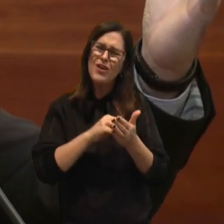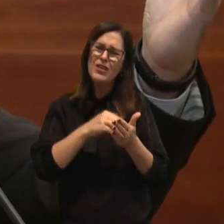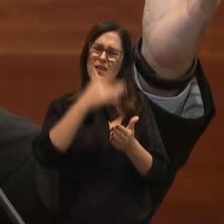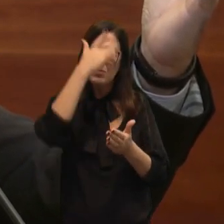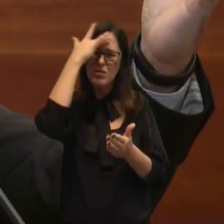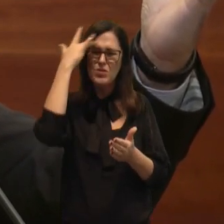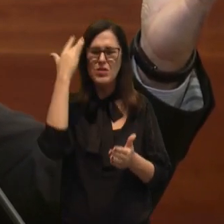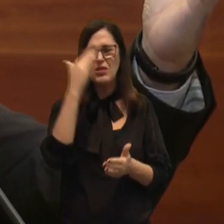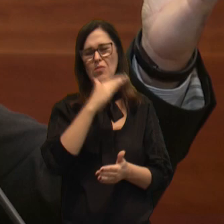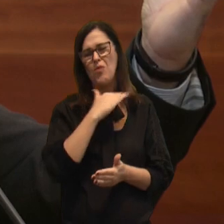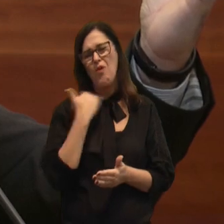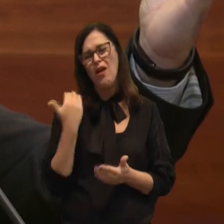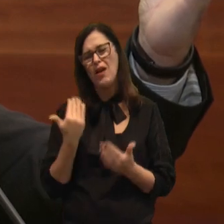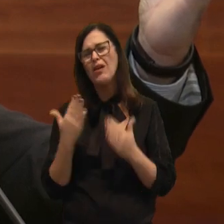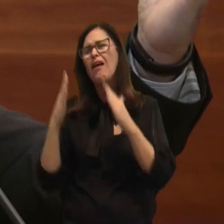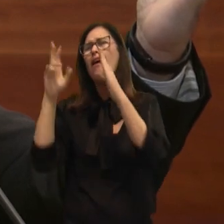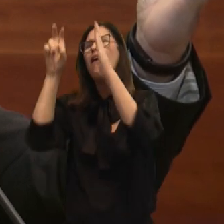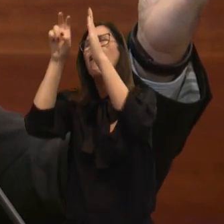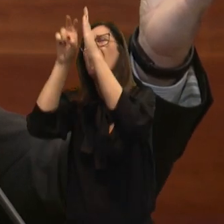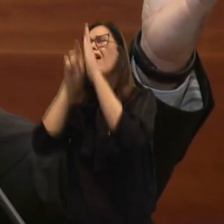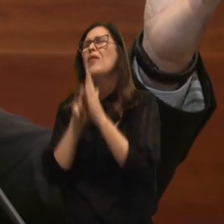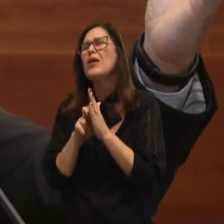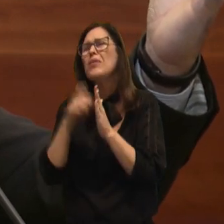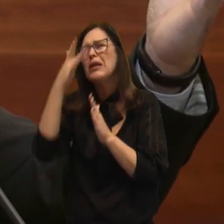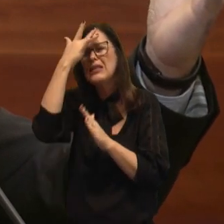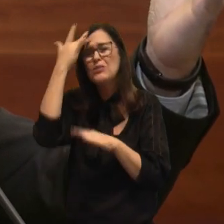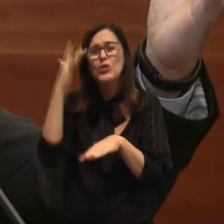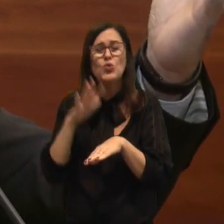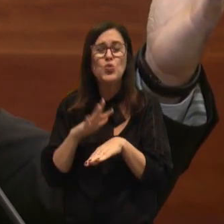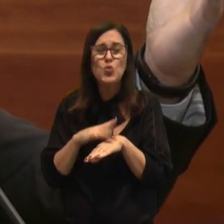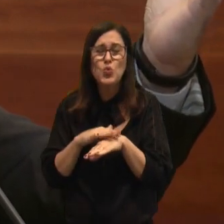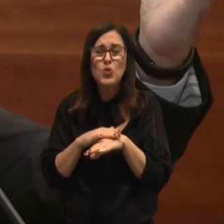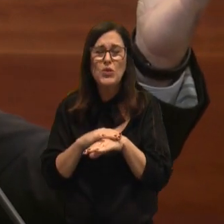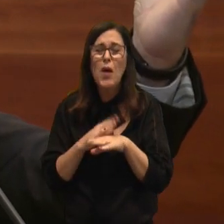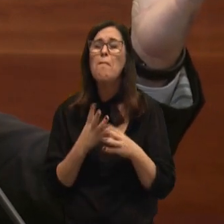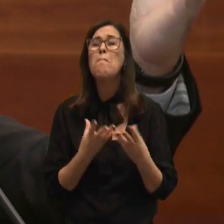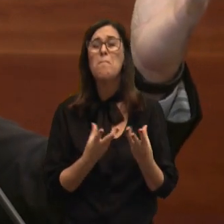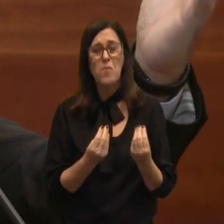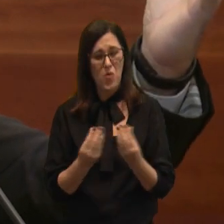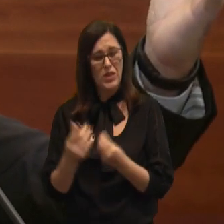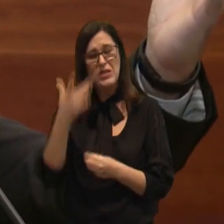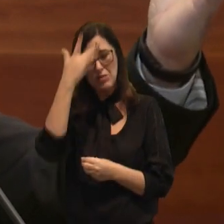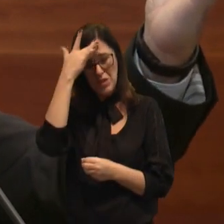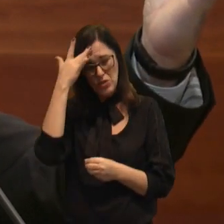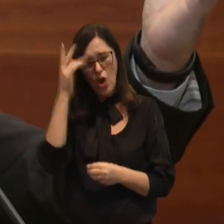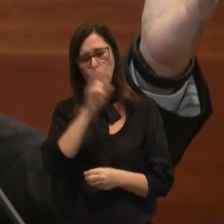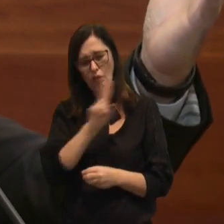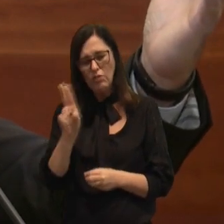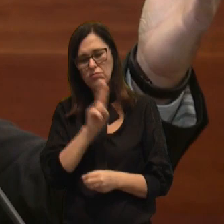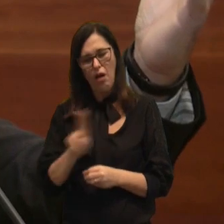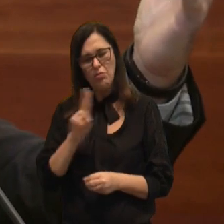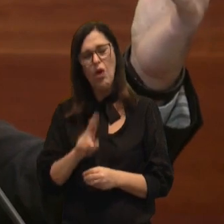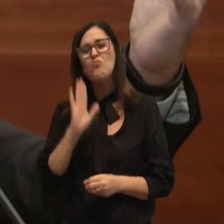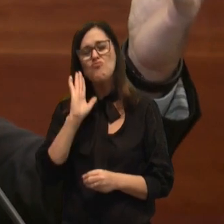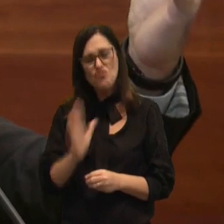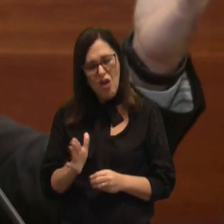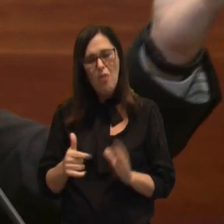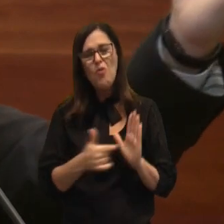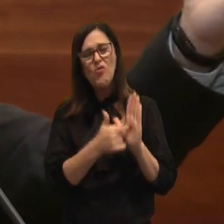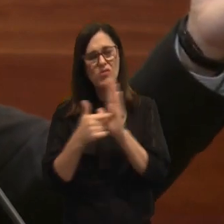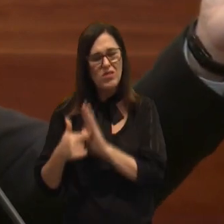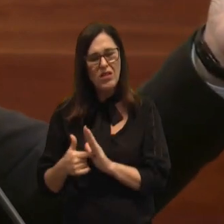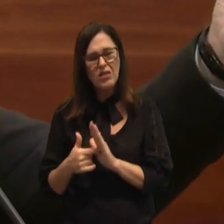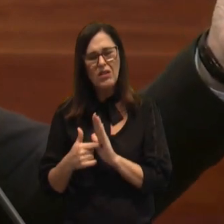eternidade. Clamamos-te ainda, Deus, pelos enfermos, Senhor, que são muitos. Os nomes foram aqui mencionados. Há